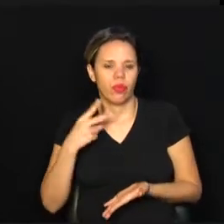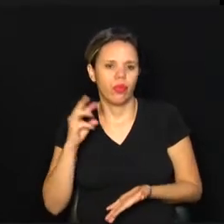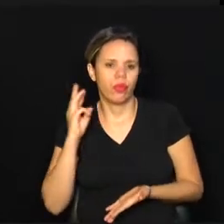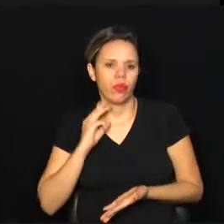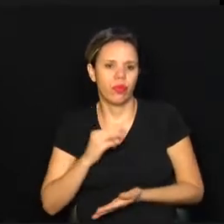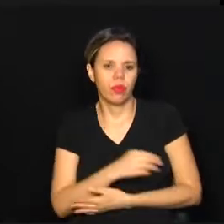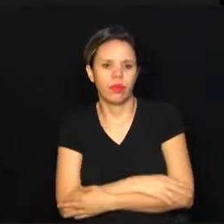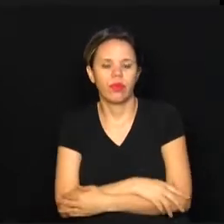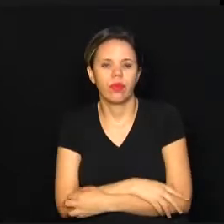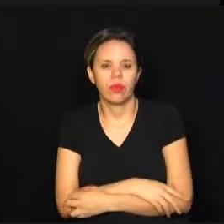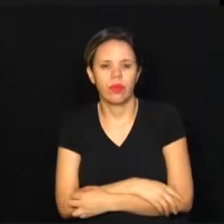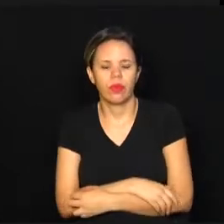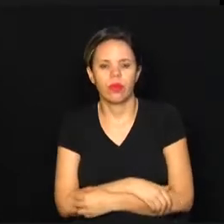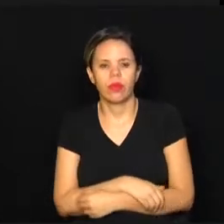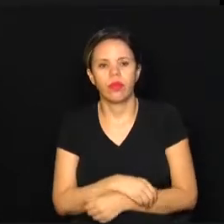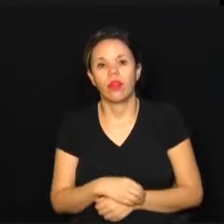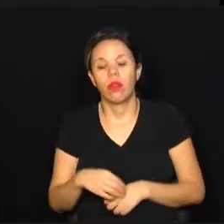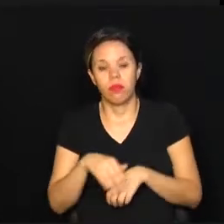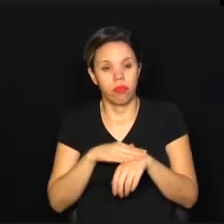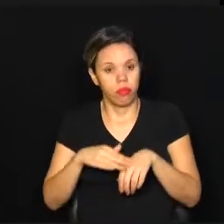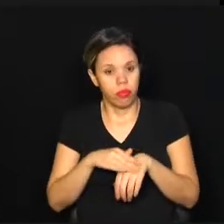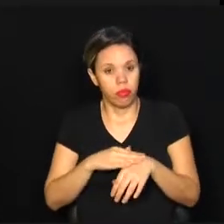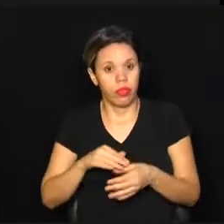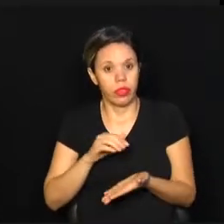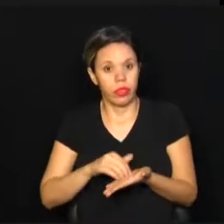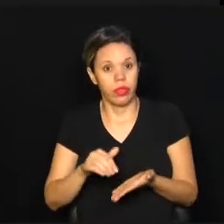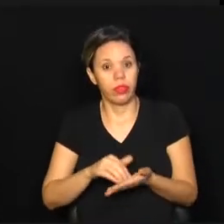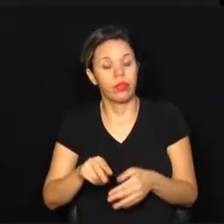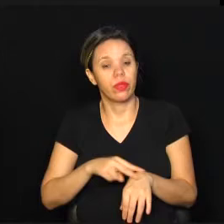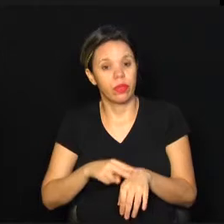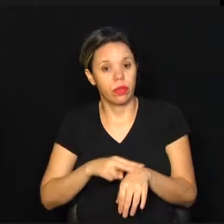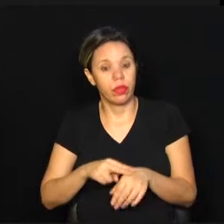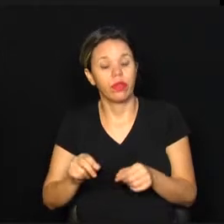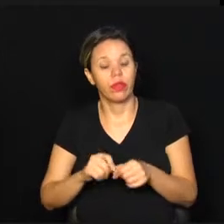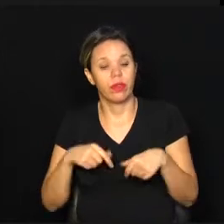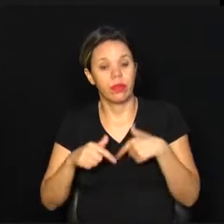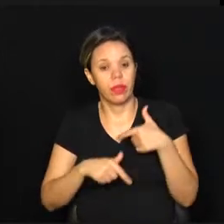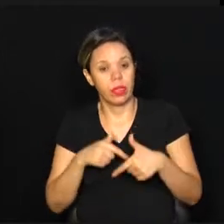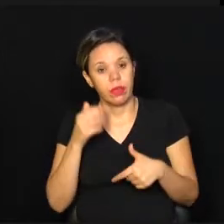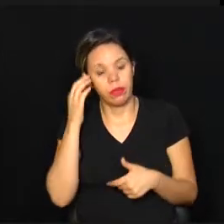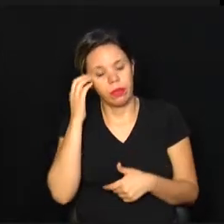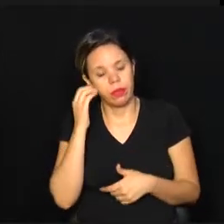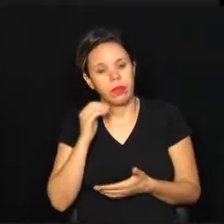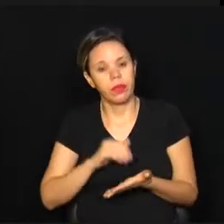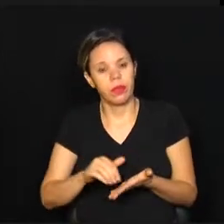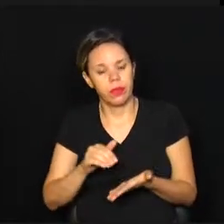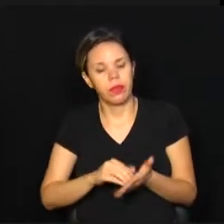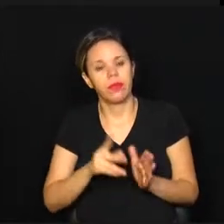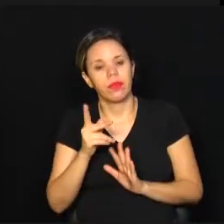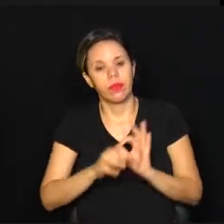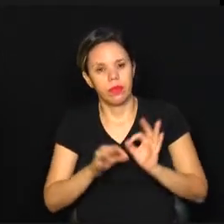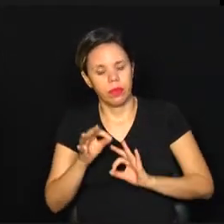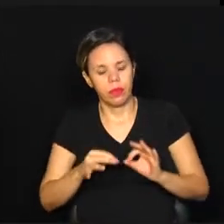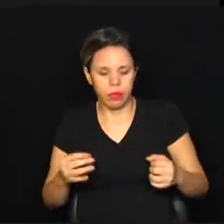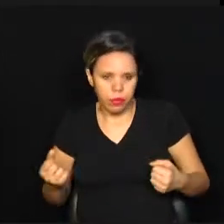Cecílio, é uma discussão que a Secretaria do Verde vem fazendo, tá? A Secretaria do Planejamento vem